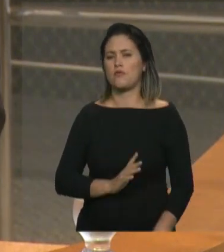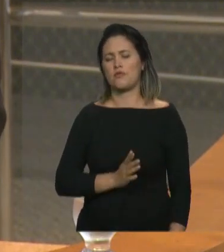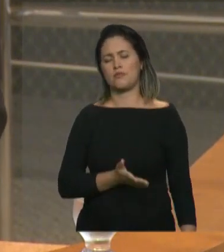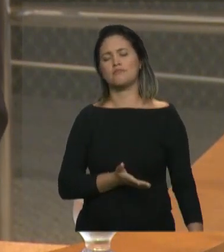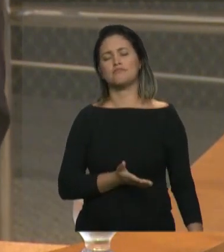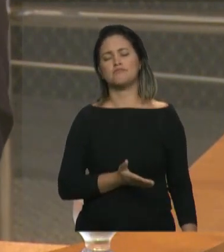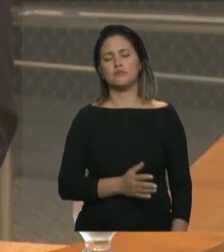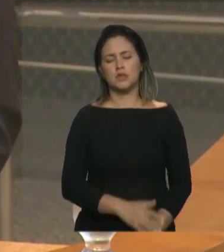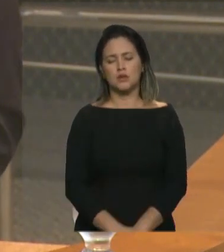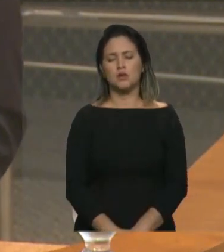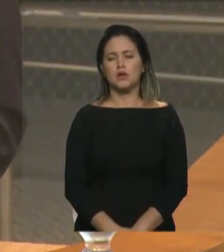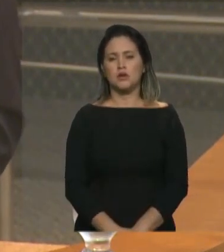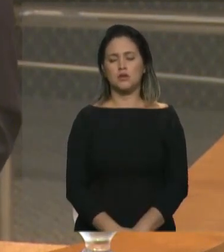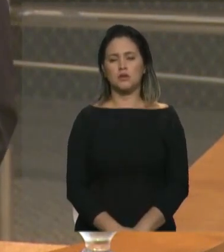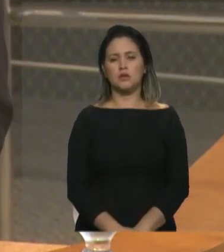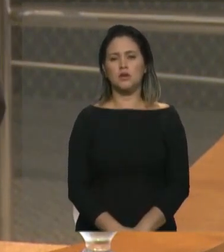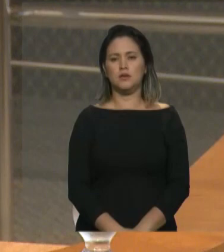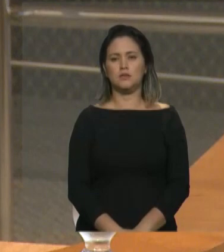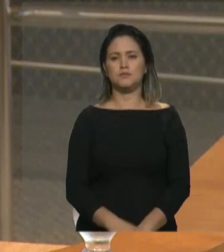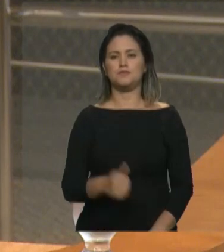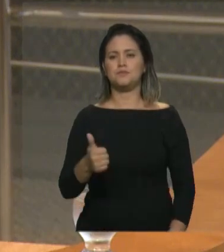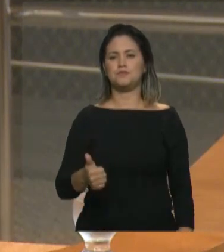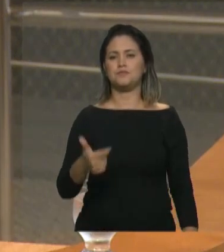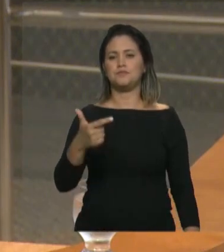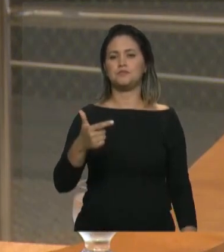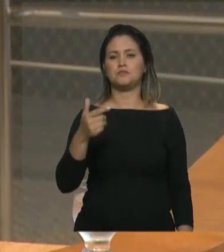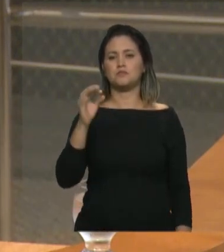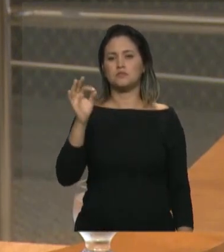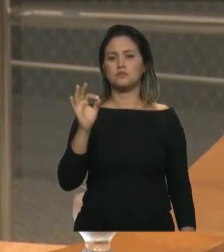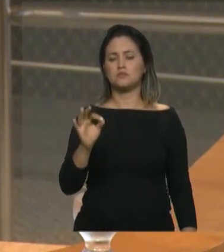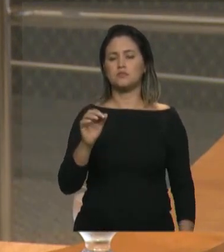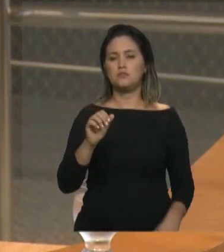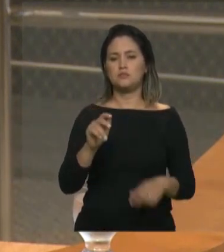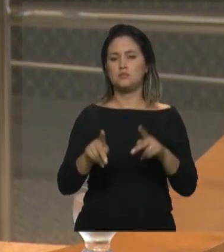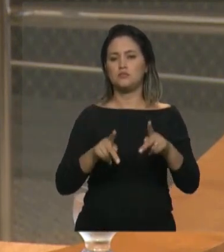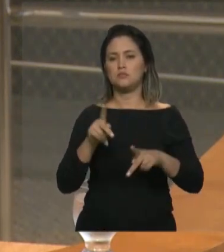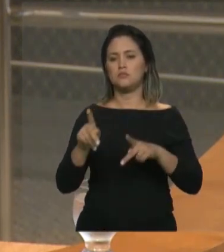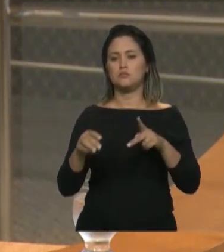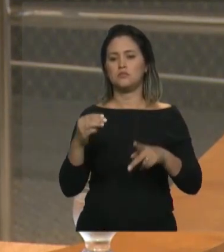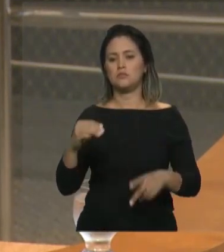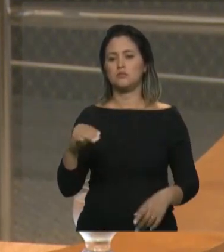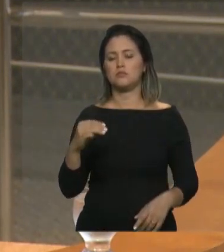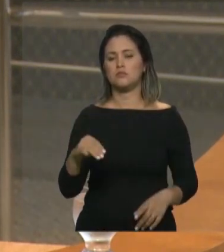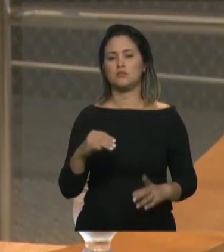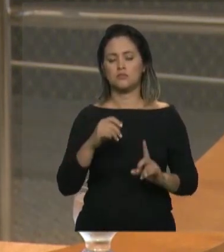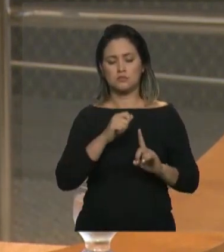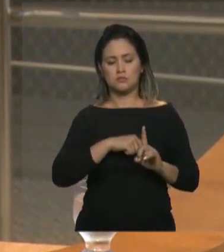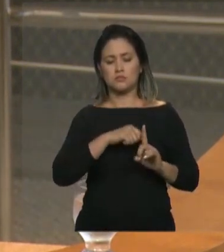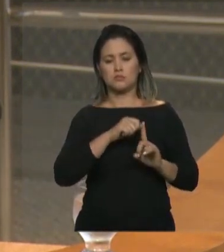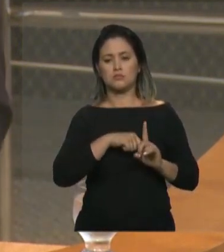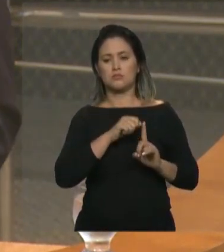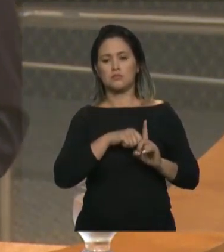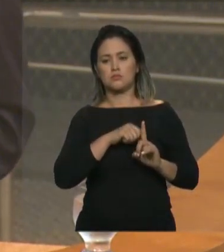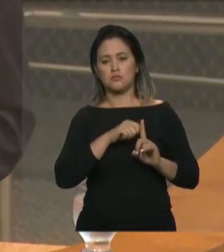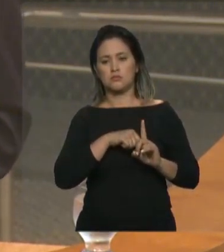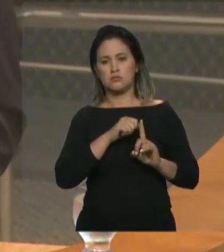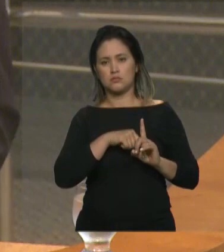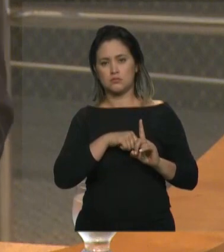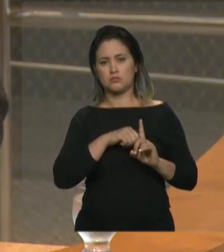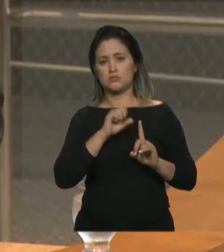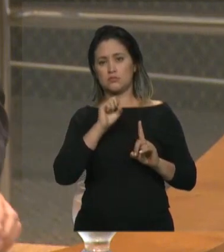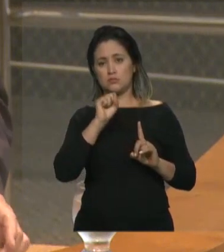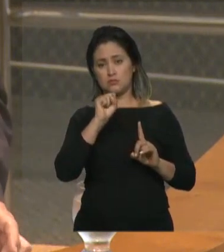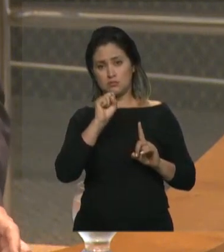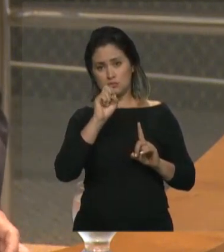Senhores, 12% da população maranhense ganha R$ 85,00. Na verdade,